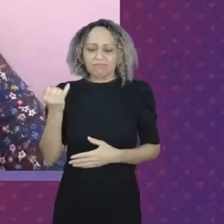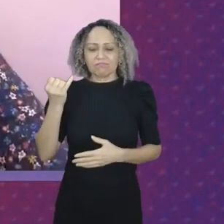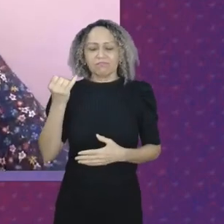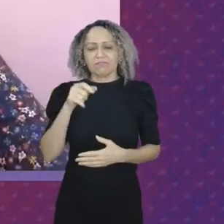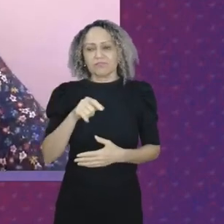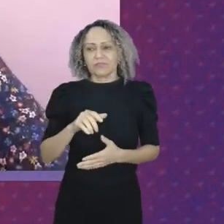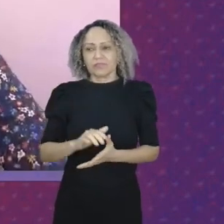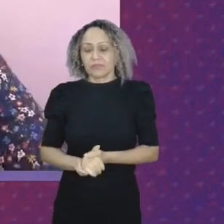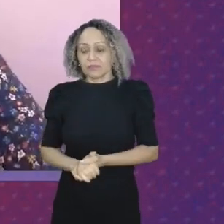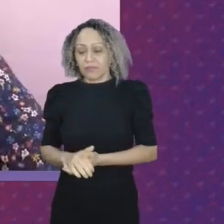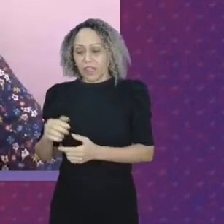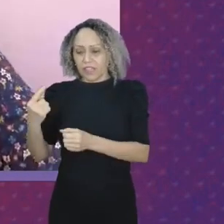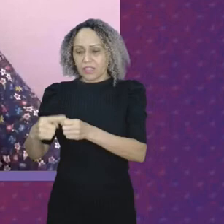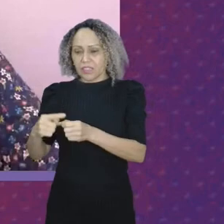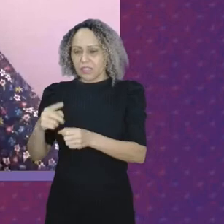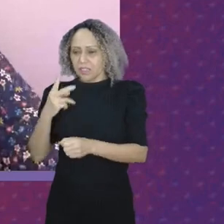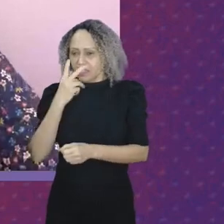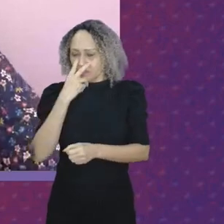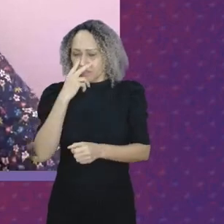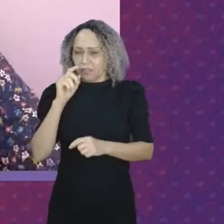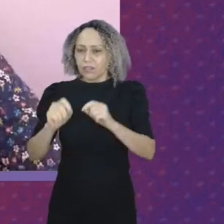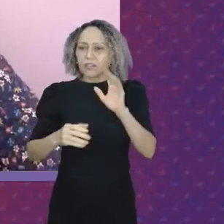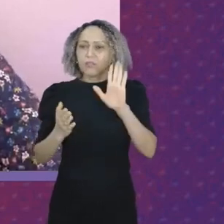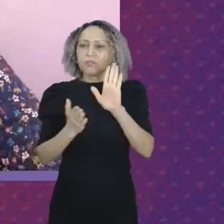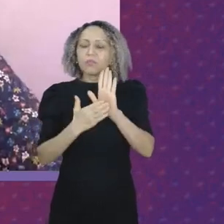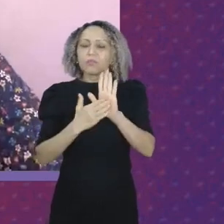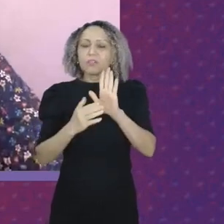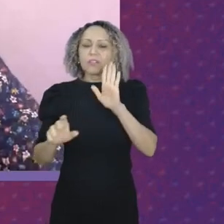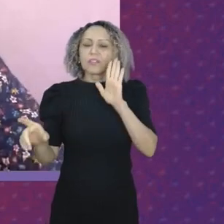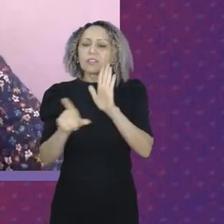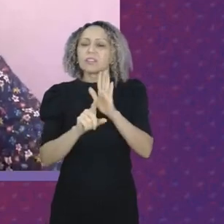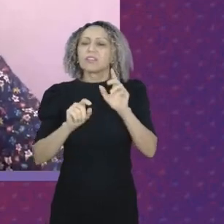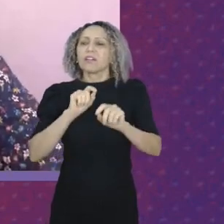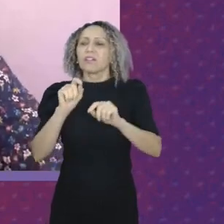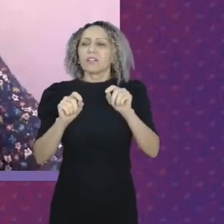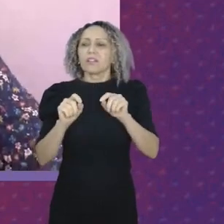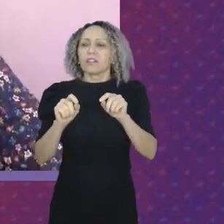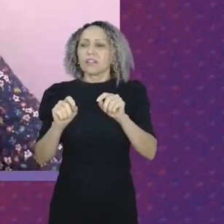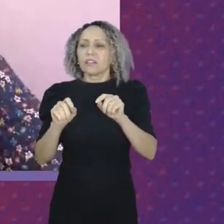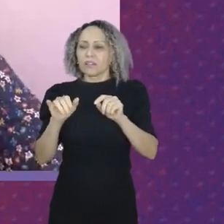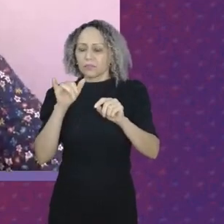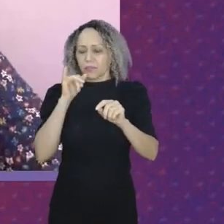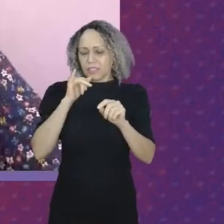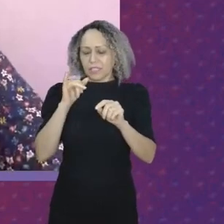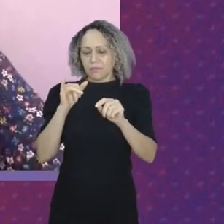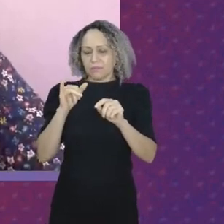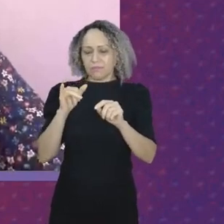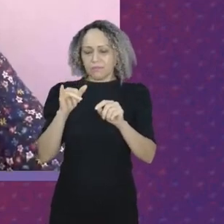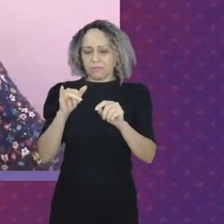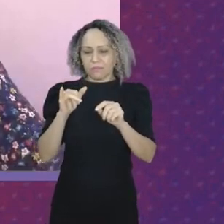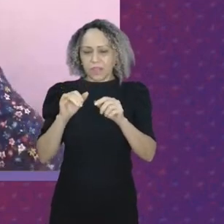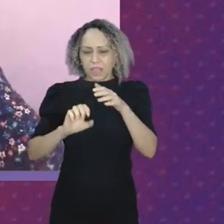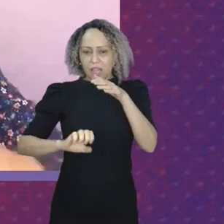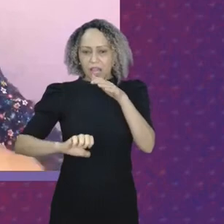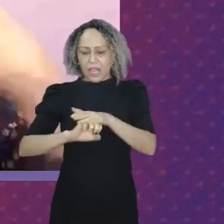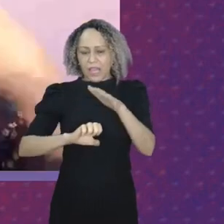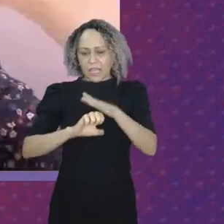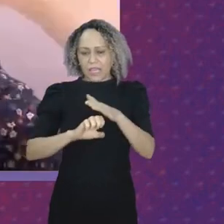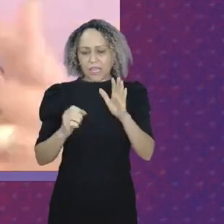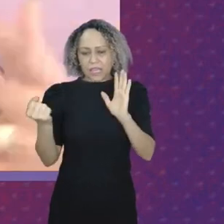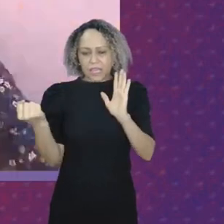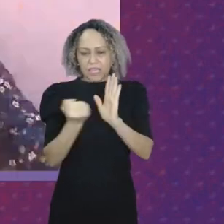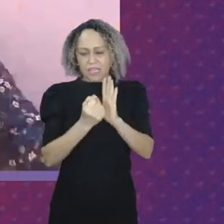exemplo, uma proposta de legislação feita foi o selo Empresa Amiga da Mulher, que respeita,